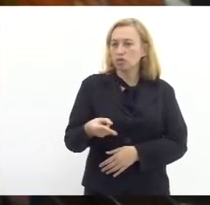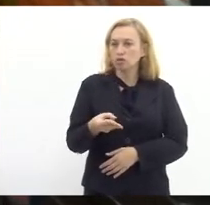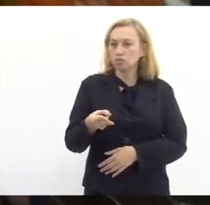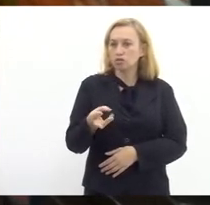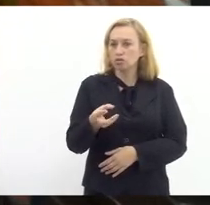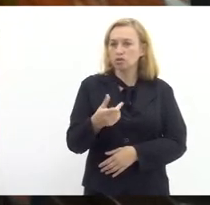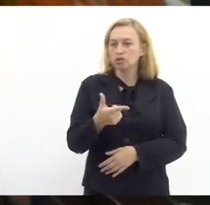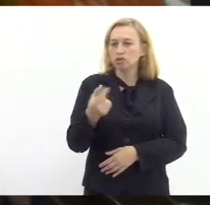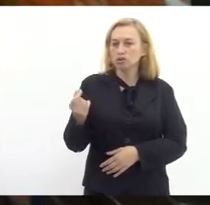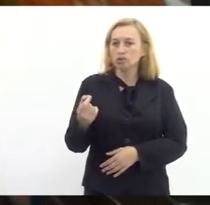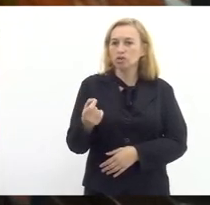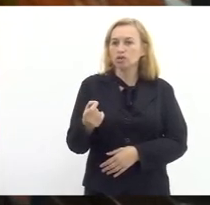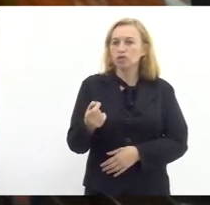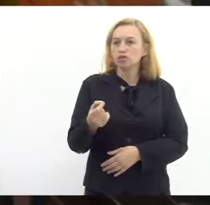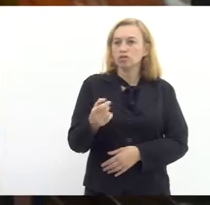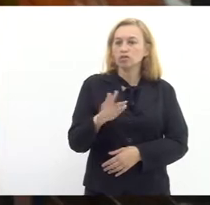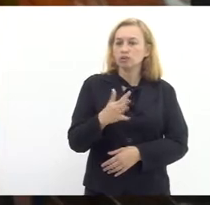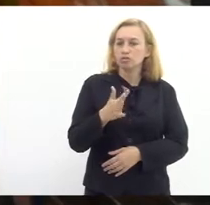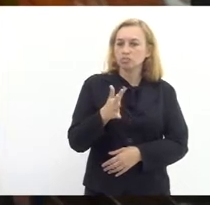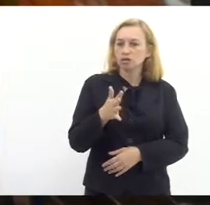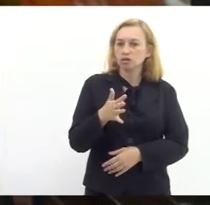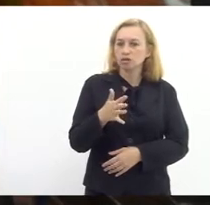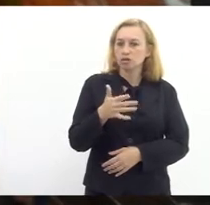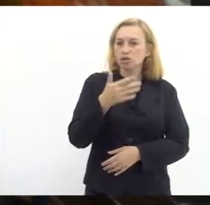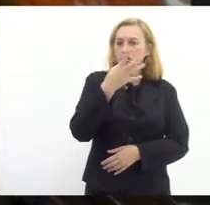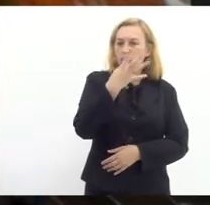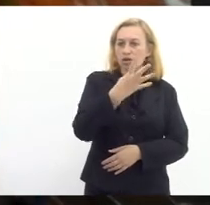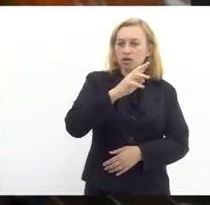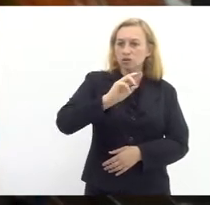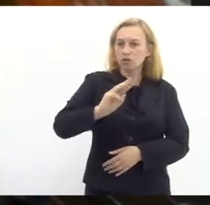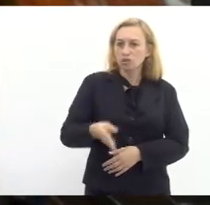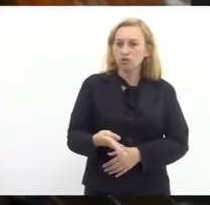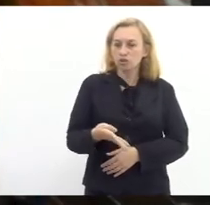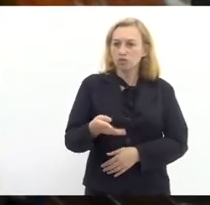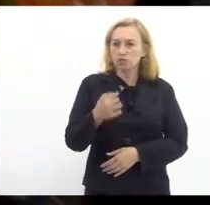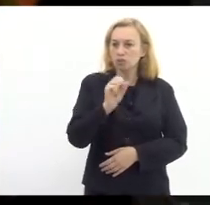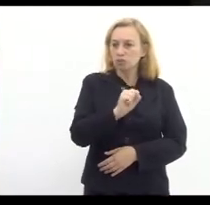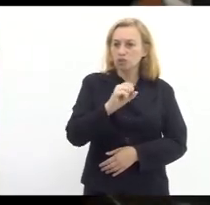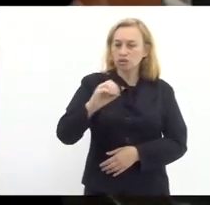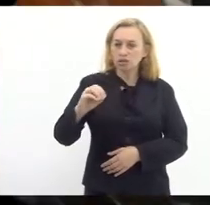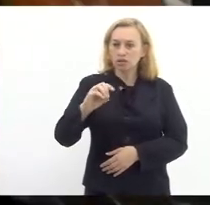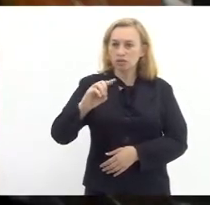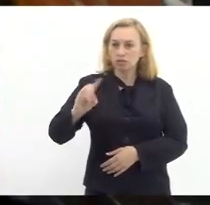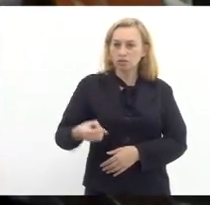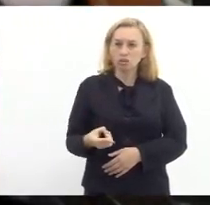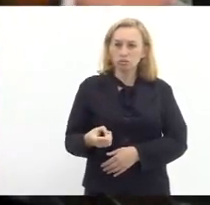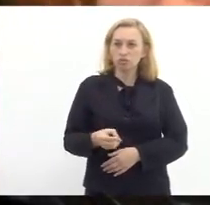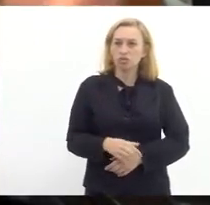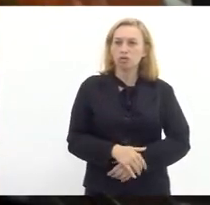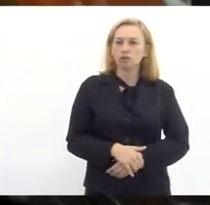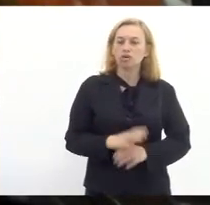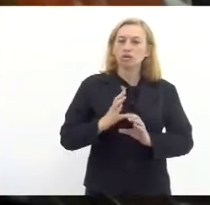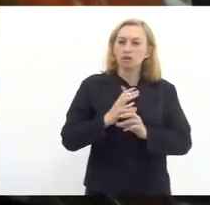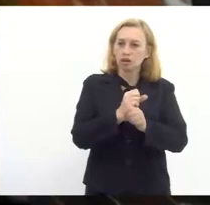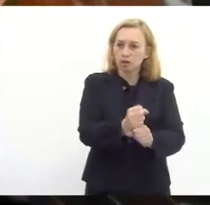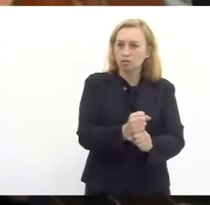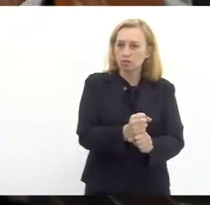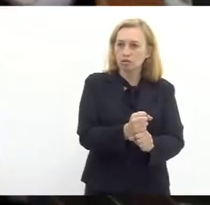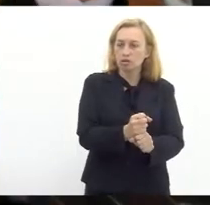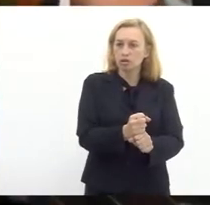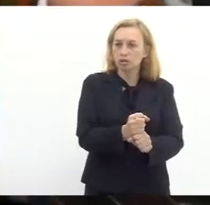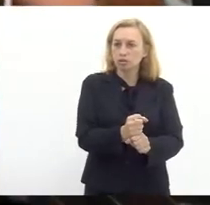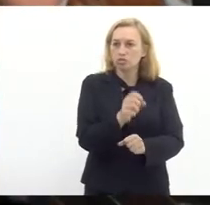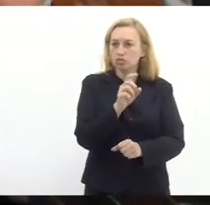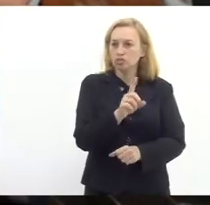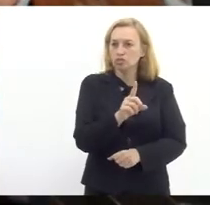valor atualizado é de aproximadamente 4 milhões e 800 mil, porque o valor de face ele é calculado na